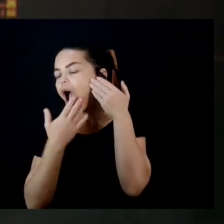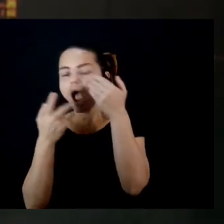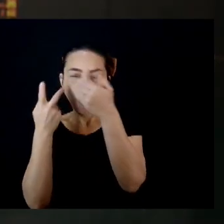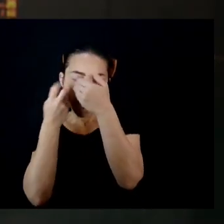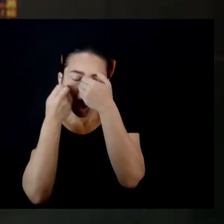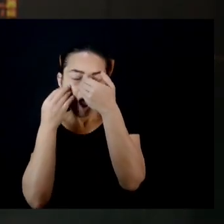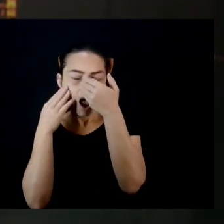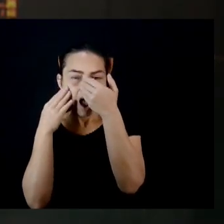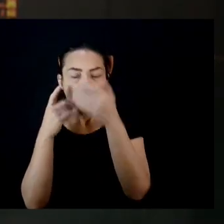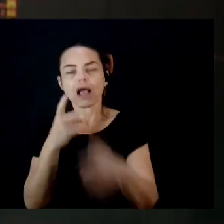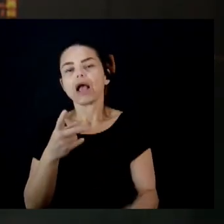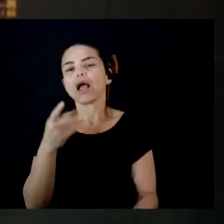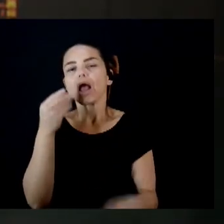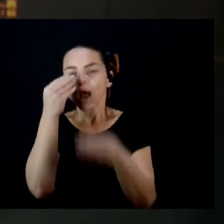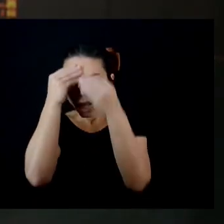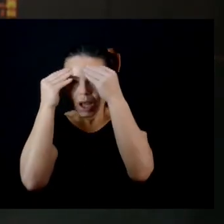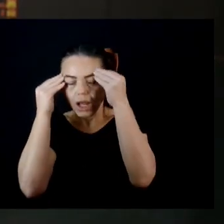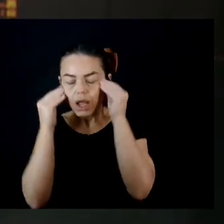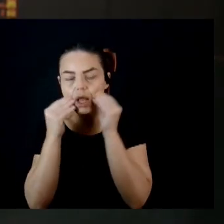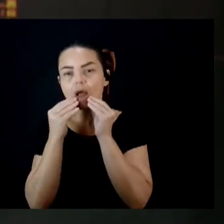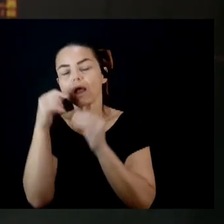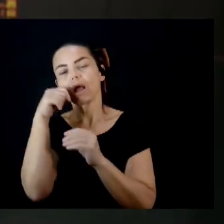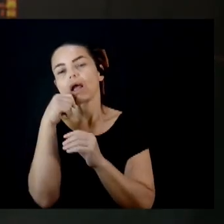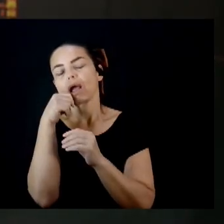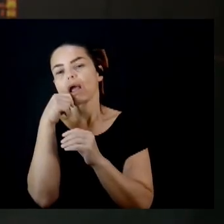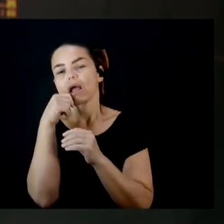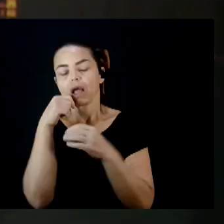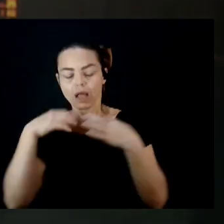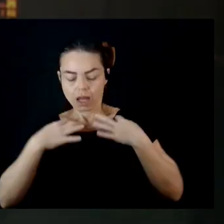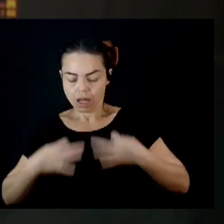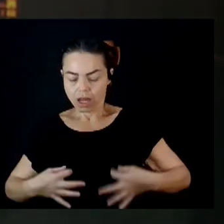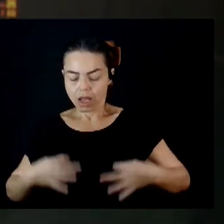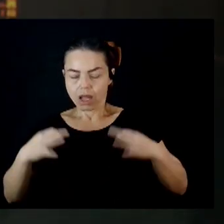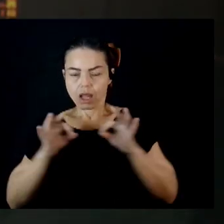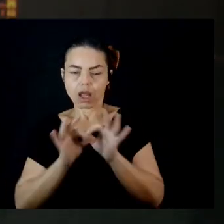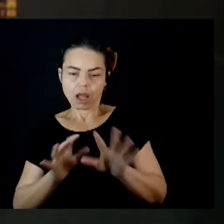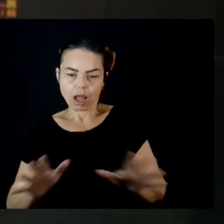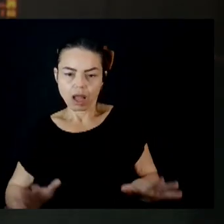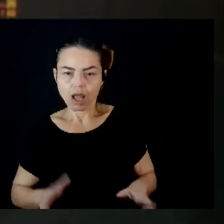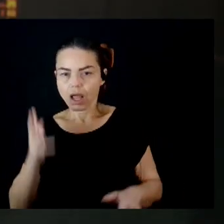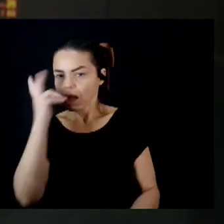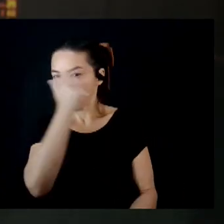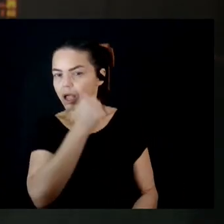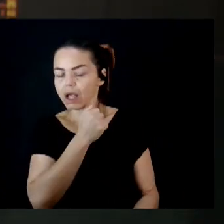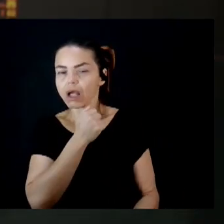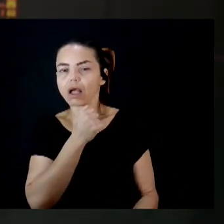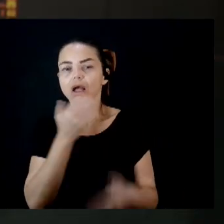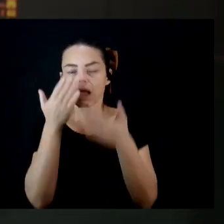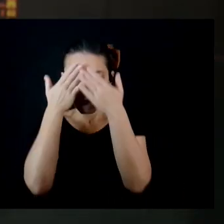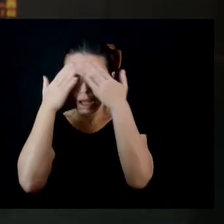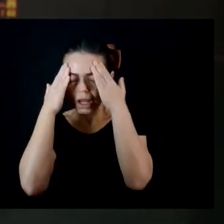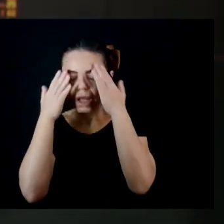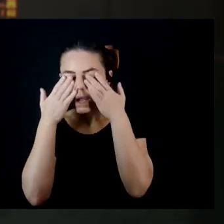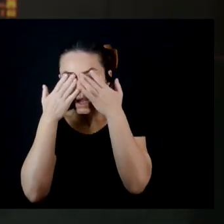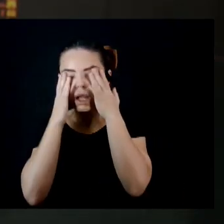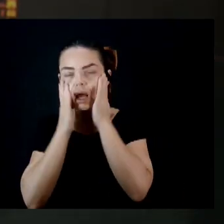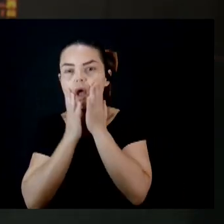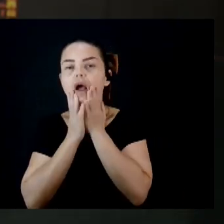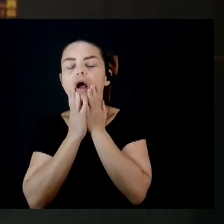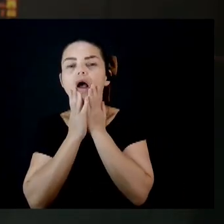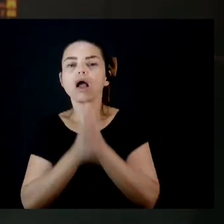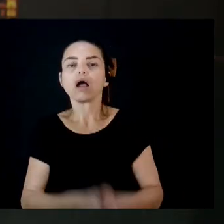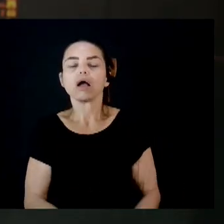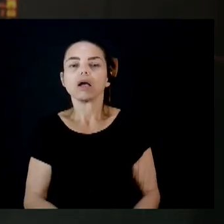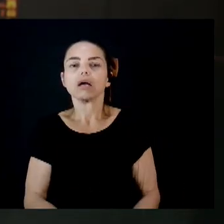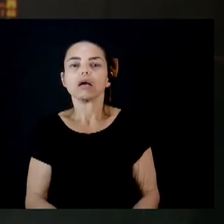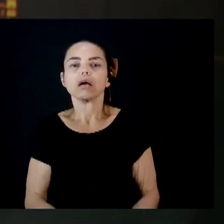vi uma mulher, estava até com uma lingerie super bonita, mas aí ela começa a colocar uma máscara aqui, uma coisa aqui, uma coisa aqui, uma coisa